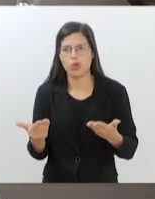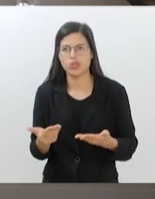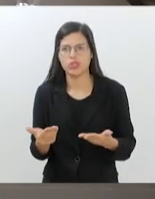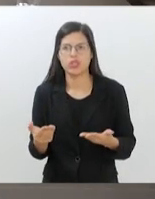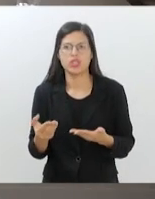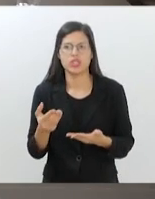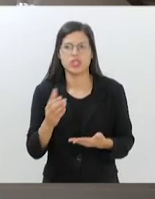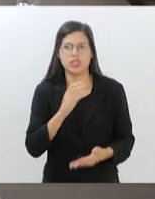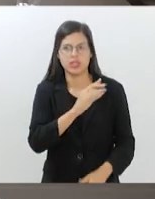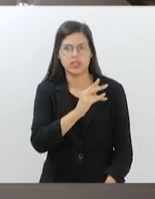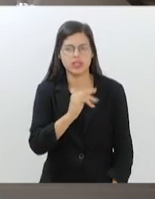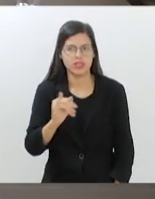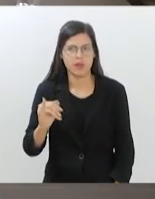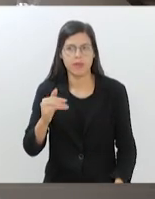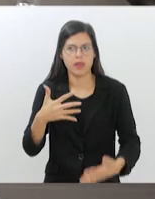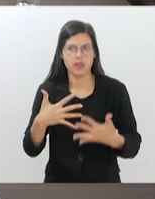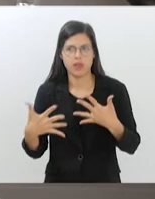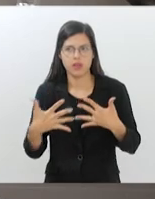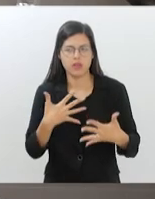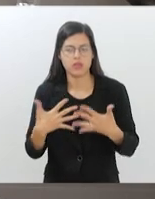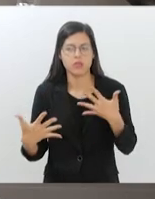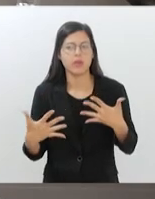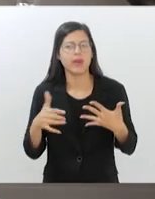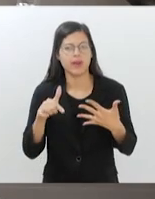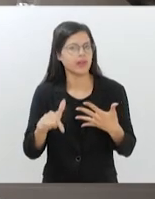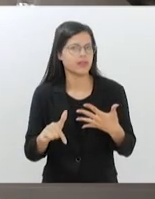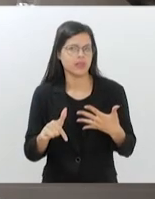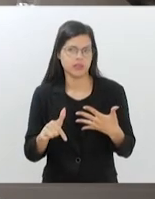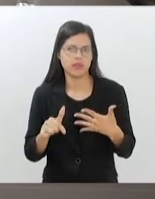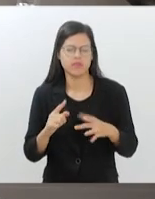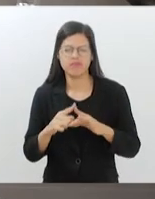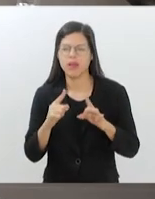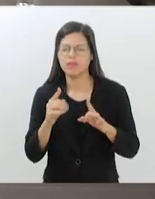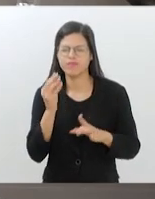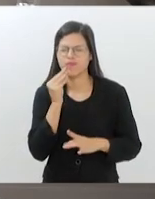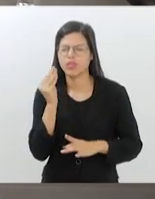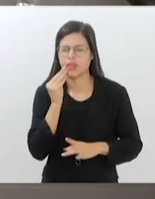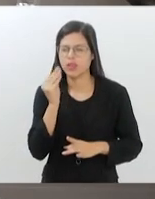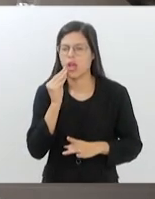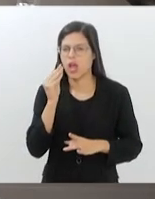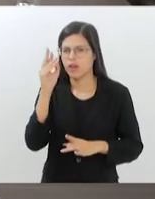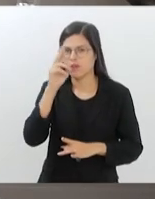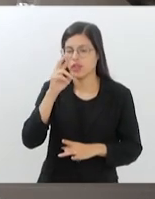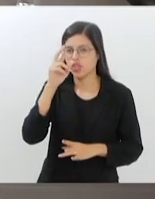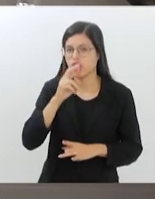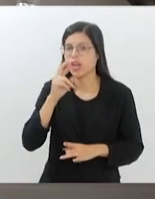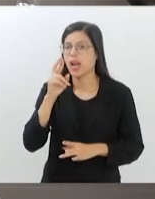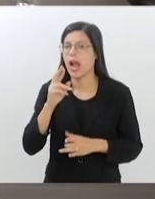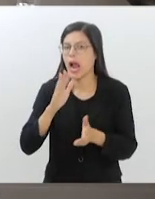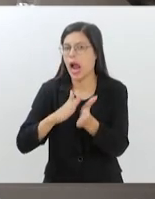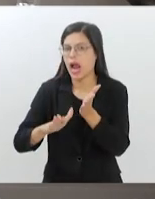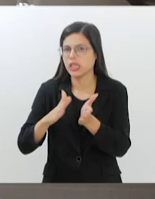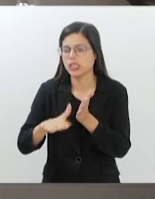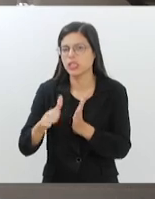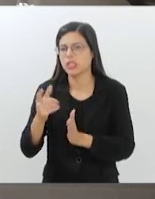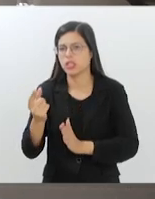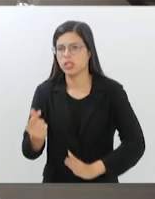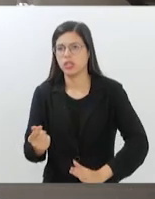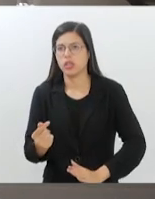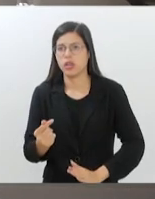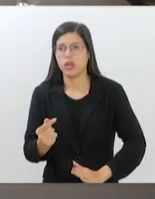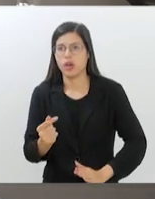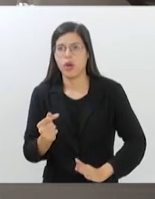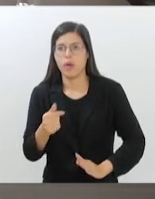sou bom atirador e sei pegá-lo mesmo ele exonerado uma uma aberração de gast de dinheiro público para financiar muitas